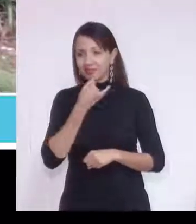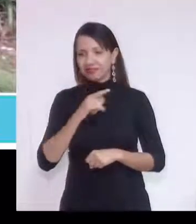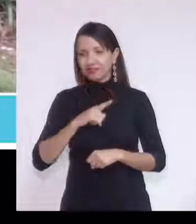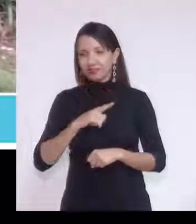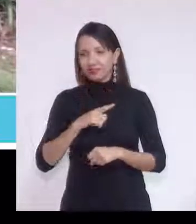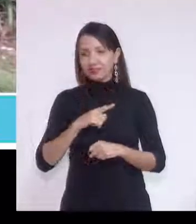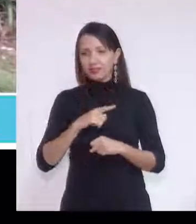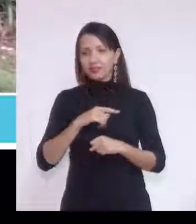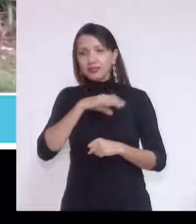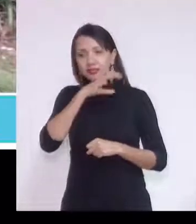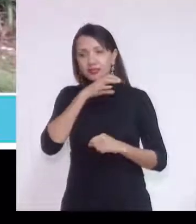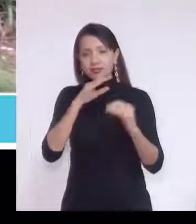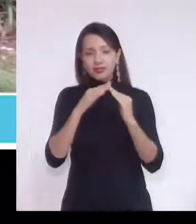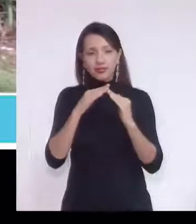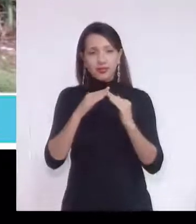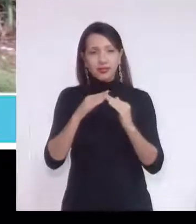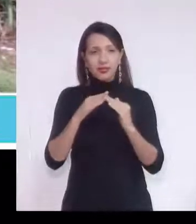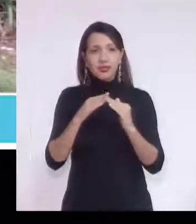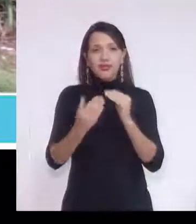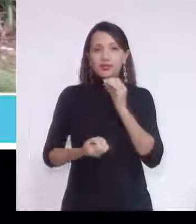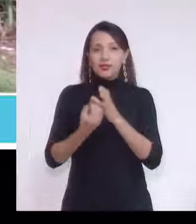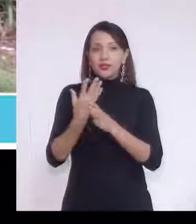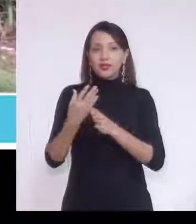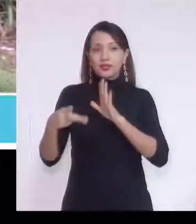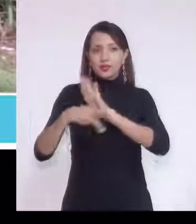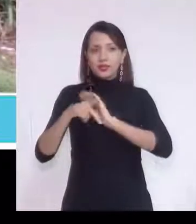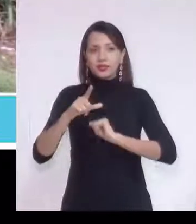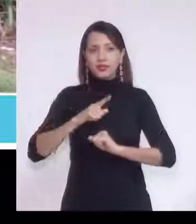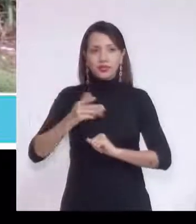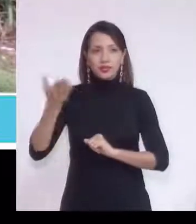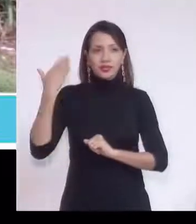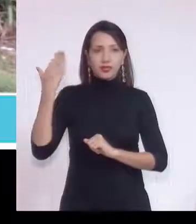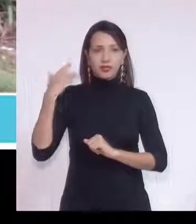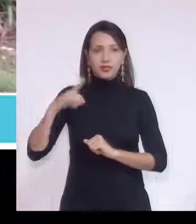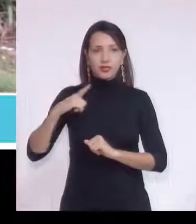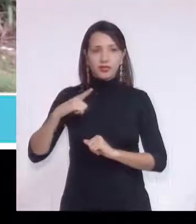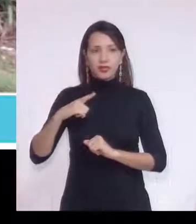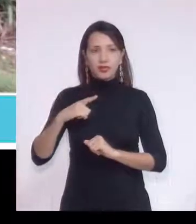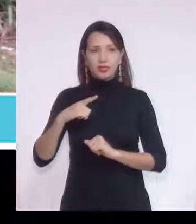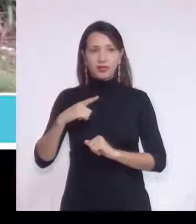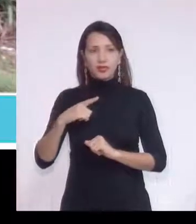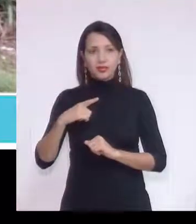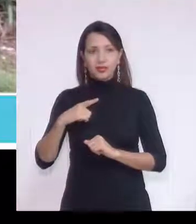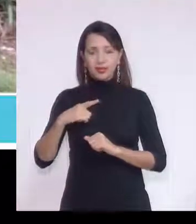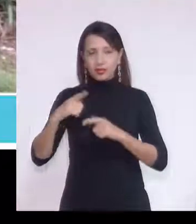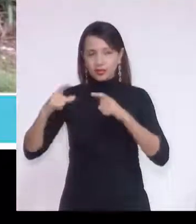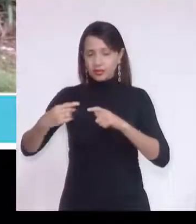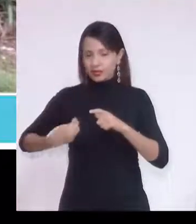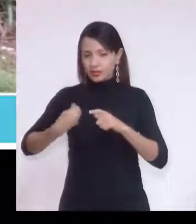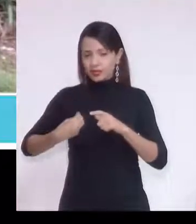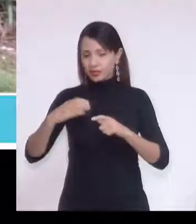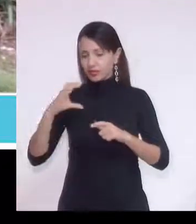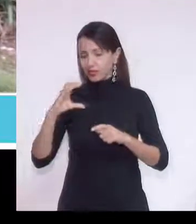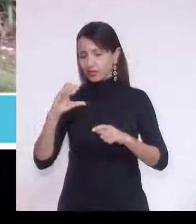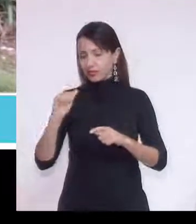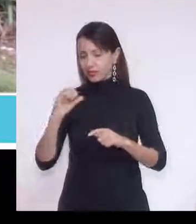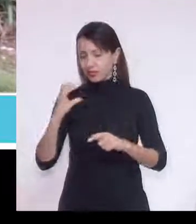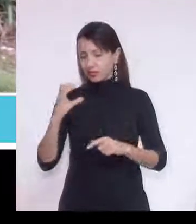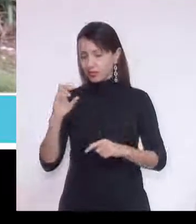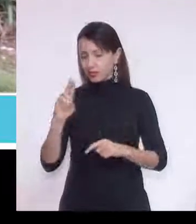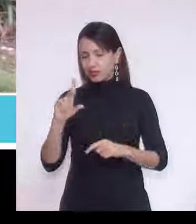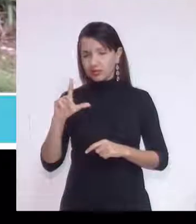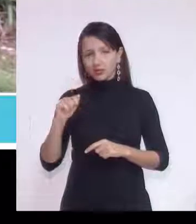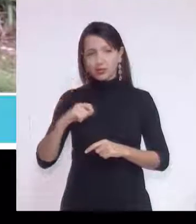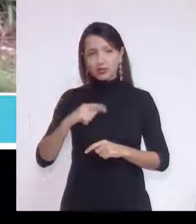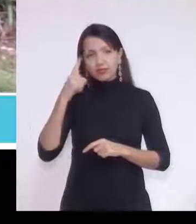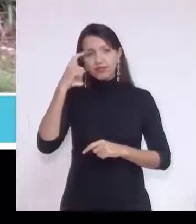infelizmente, o Bosque, que ele nasceu, inclusive o nome Joaquim Caçula, porque na época do seu Caçula, quando ele foi presidente do bairro, no início a ideia era